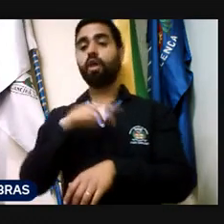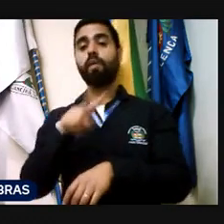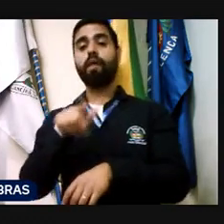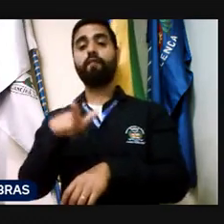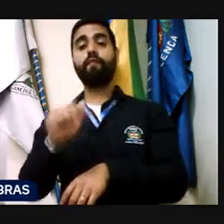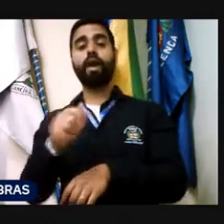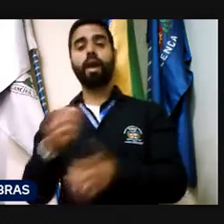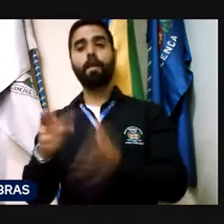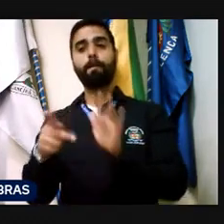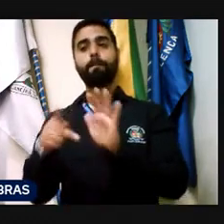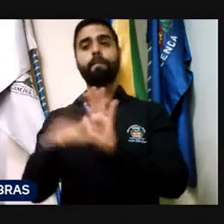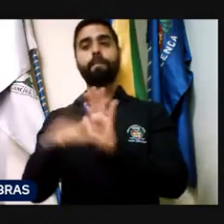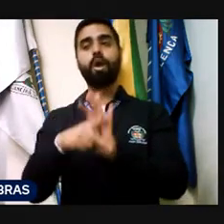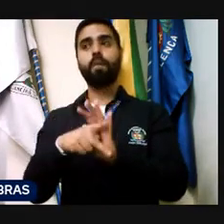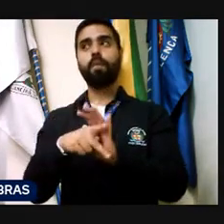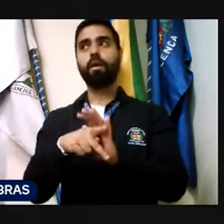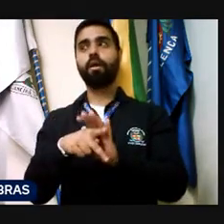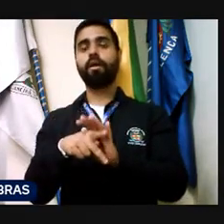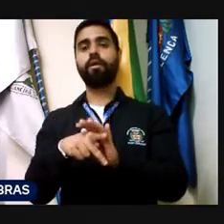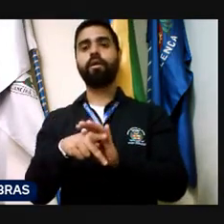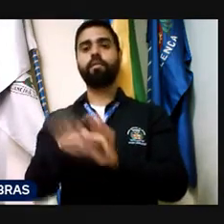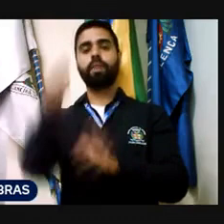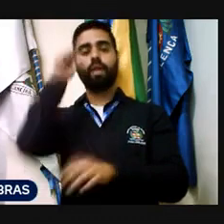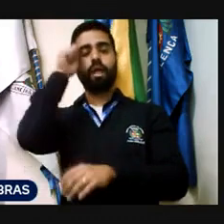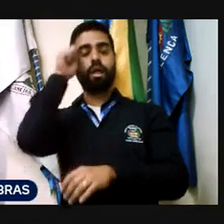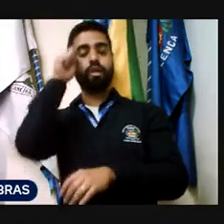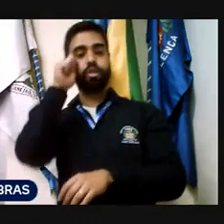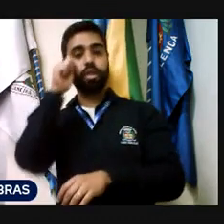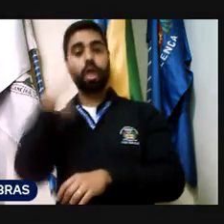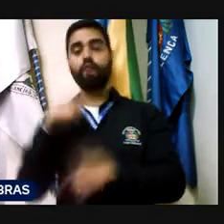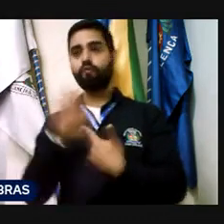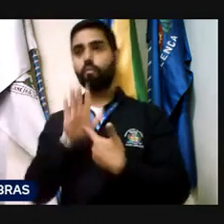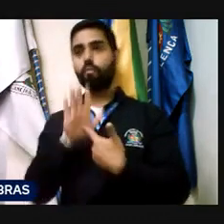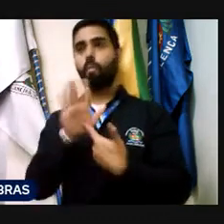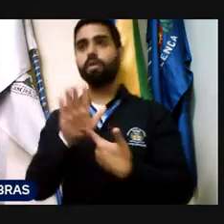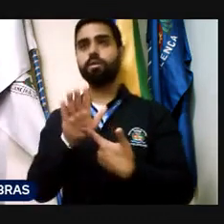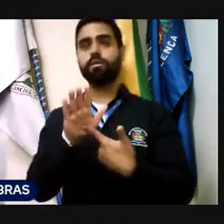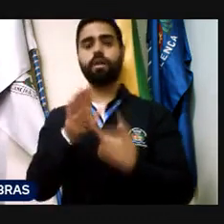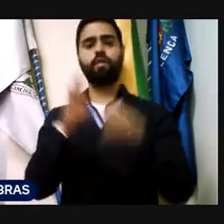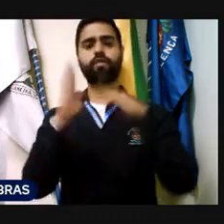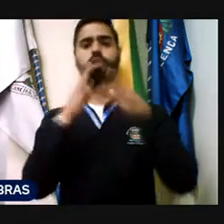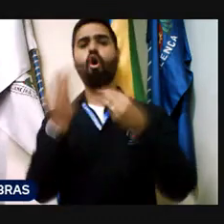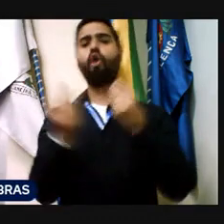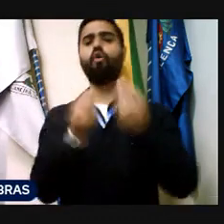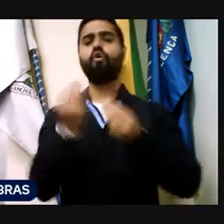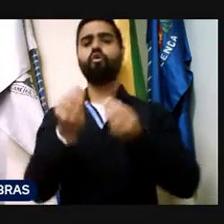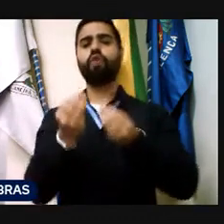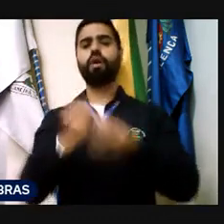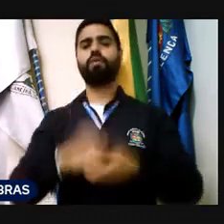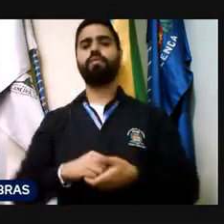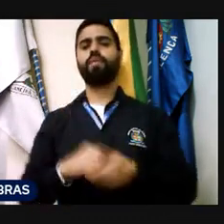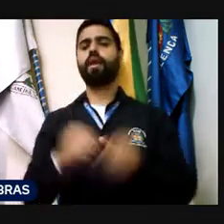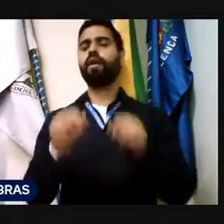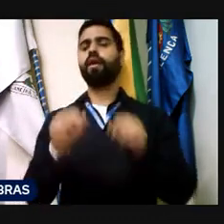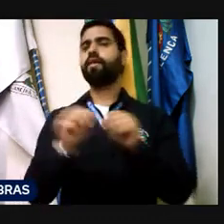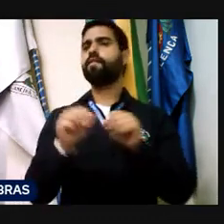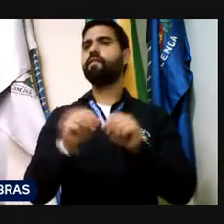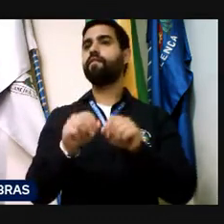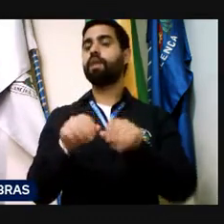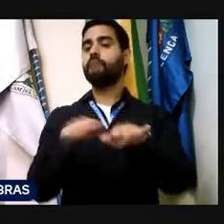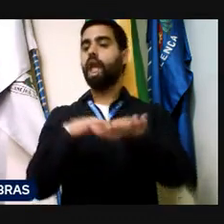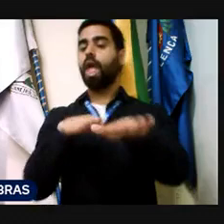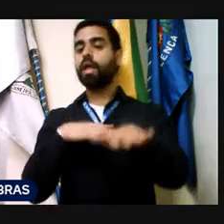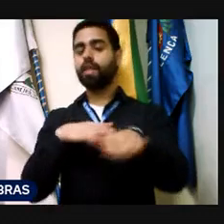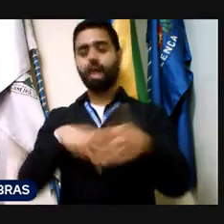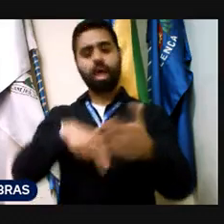para autismo. Eu estarei apresentando na minha rede social como é feito esse estacionamento, que é pintado,